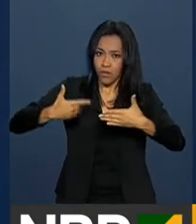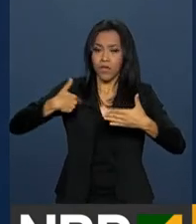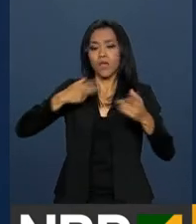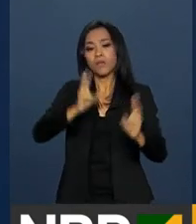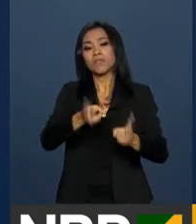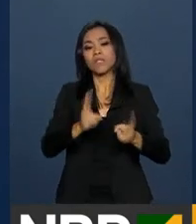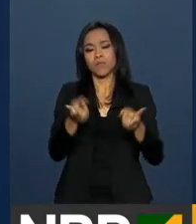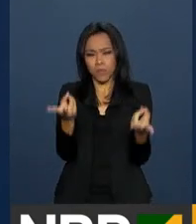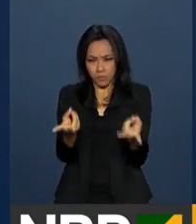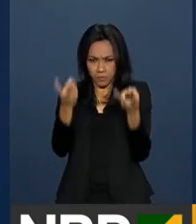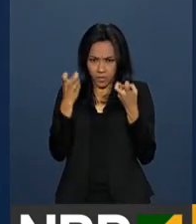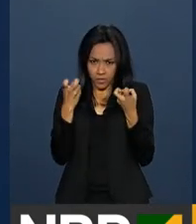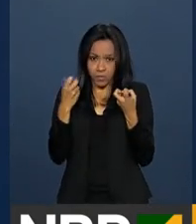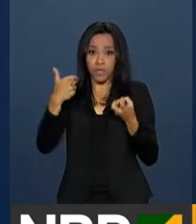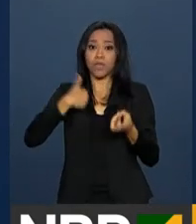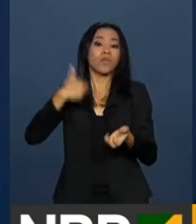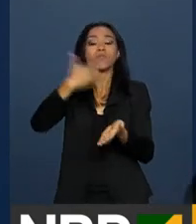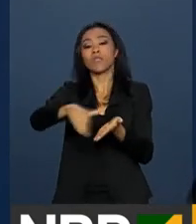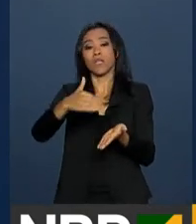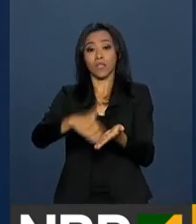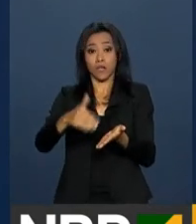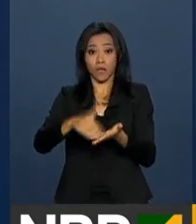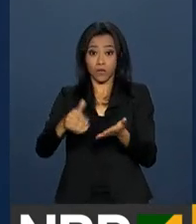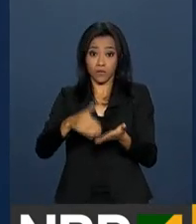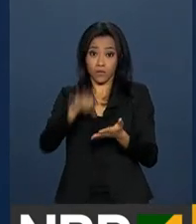que fui secretário no meu estado durante